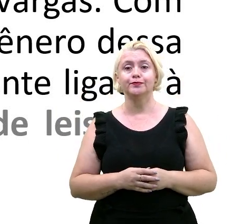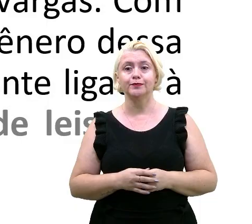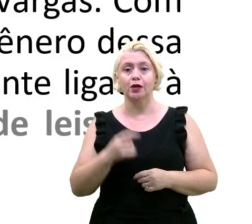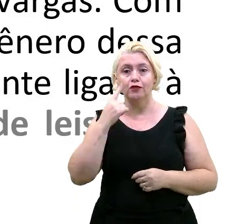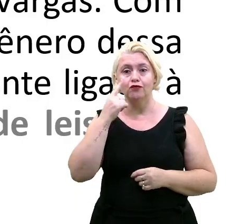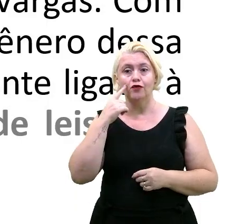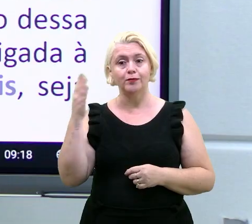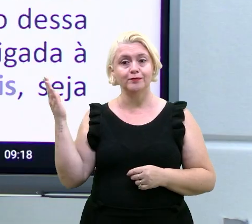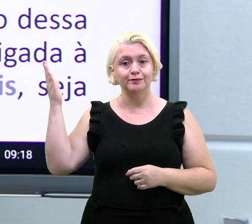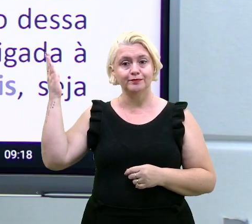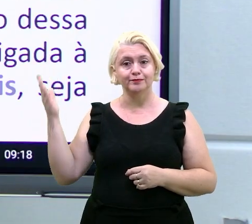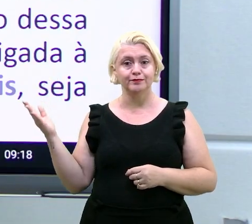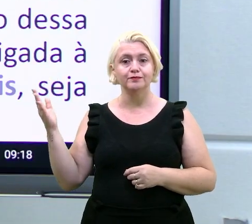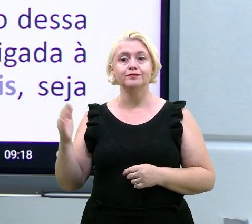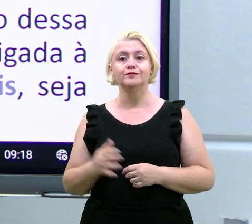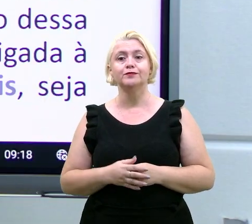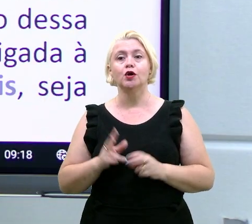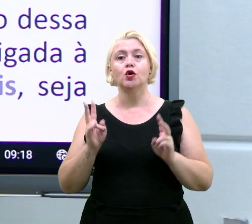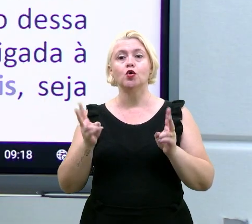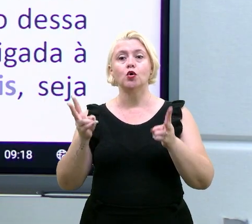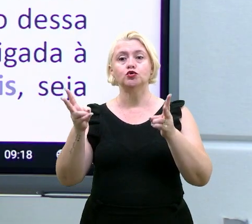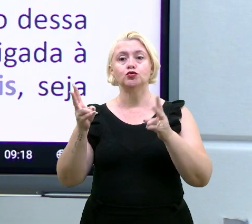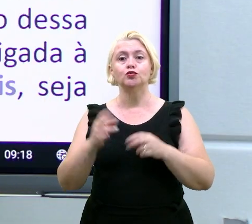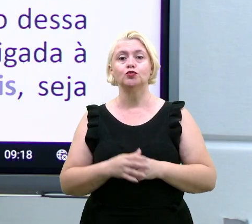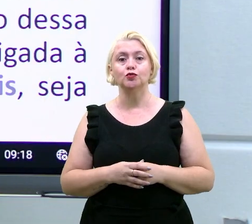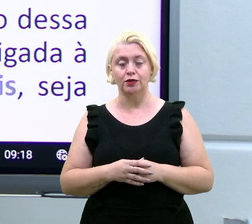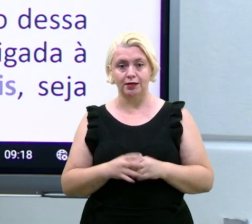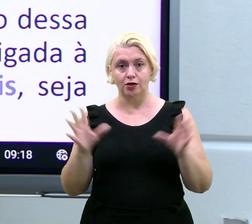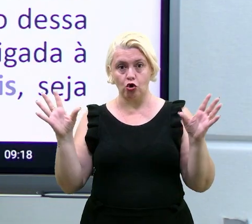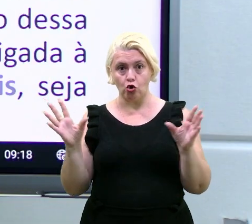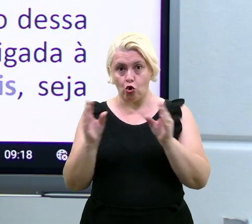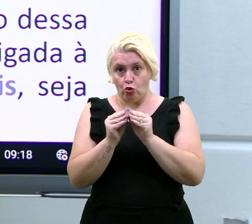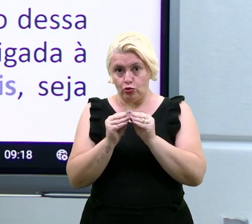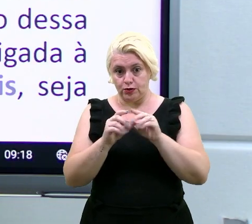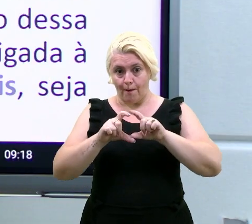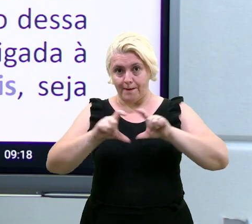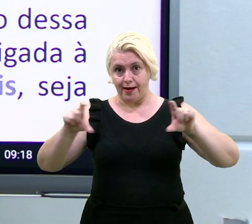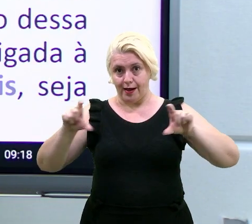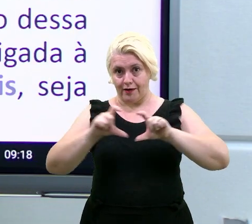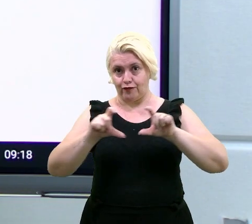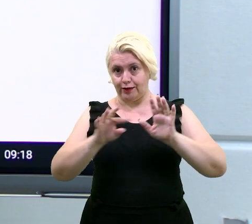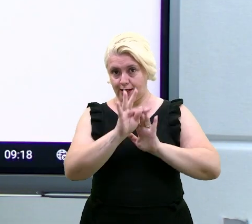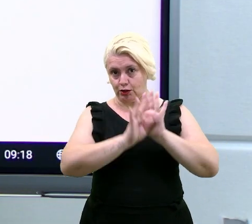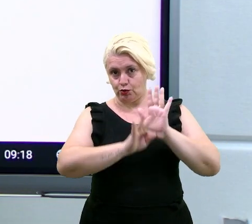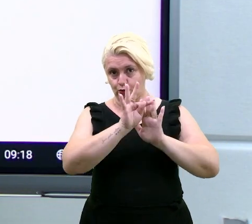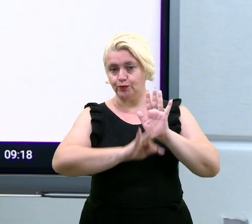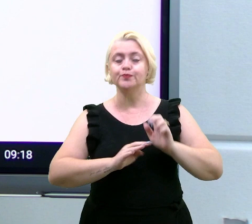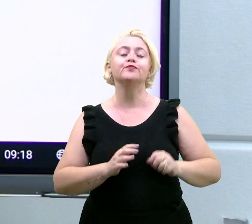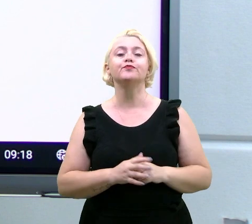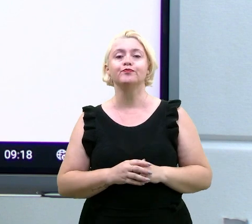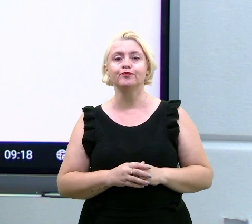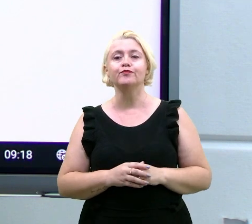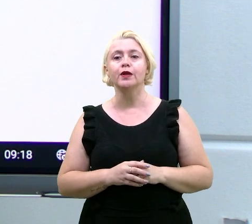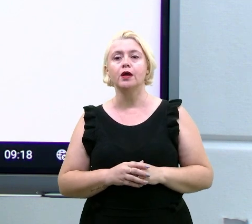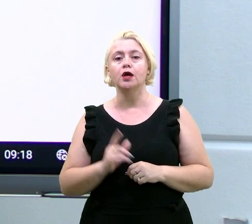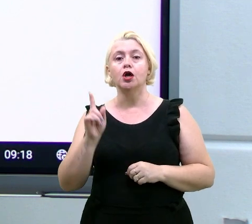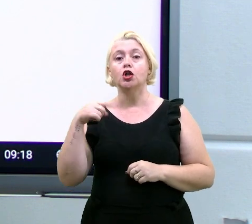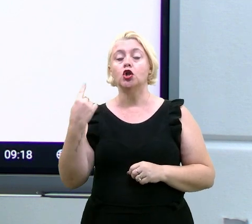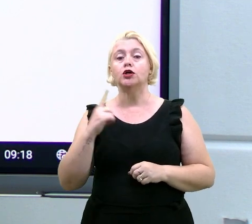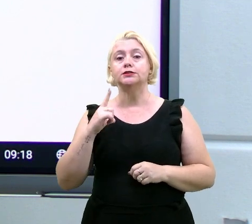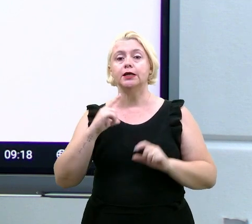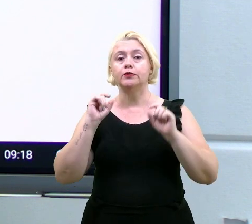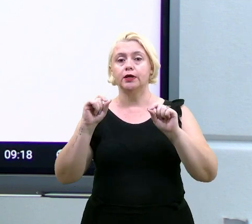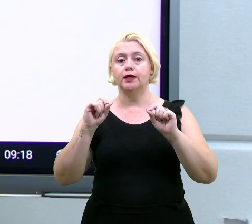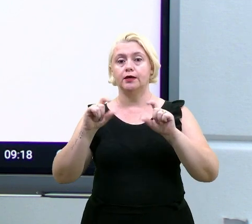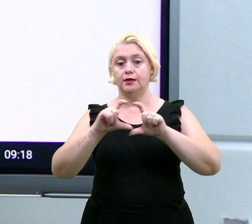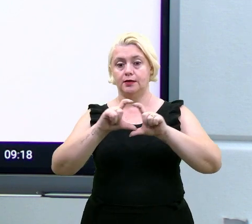lá para fazer a nossa conclusão aqui desse texto nós temos aqui o